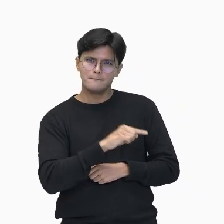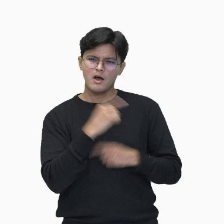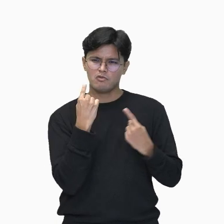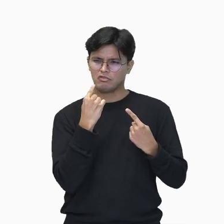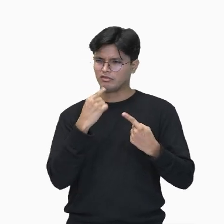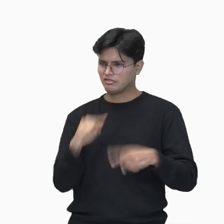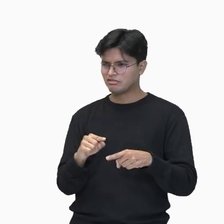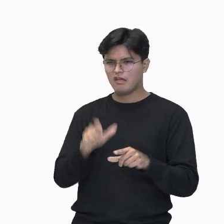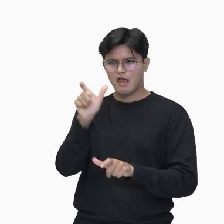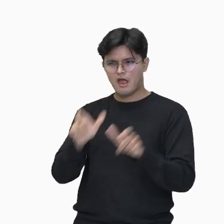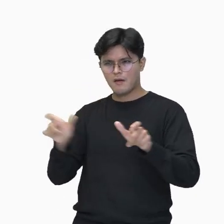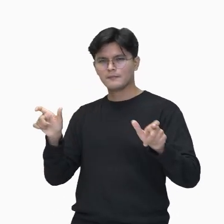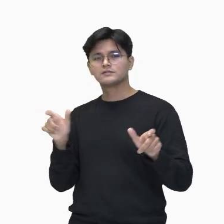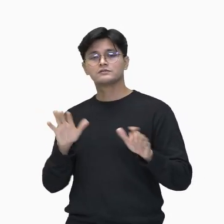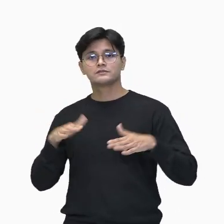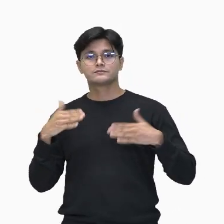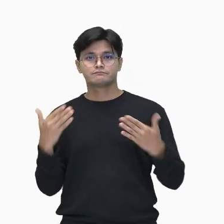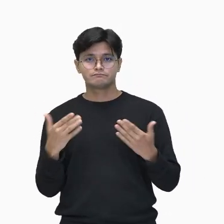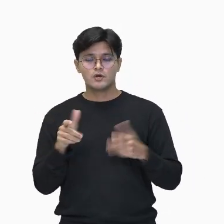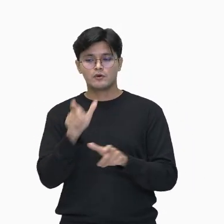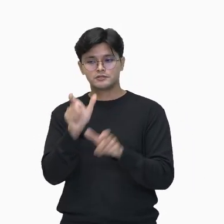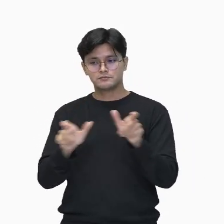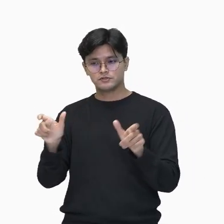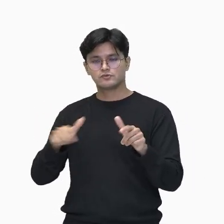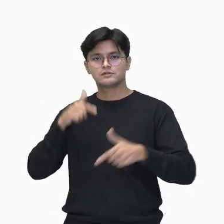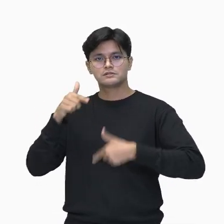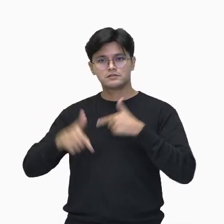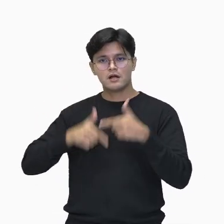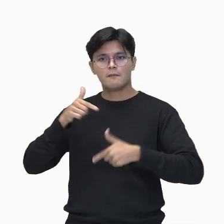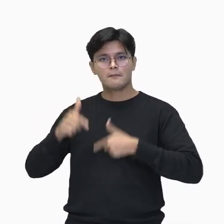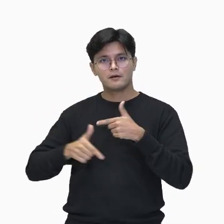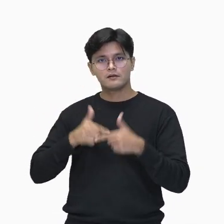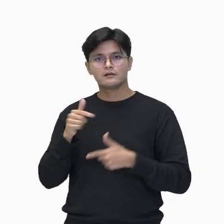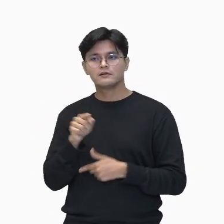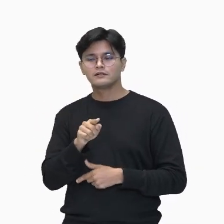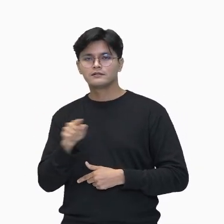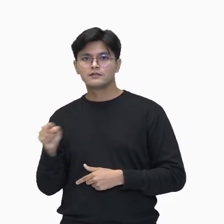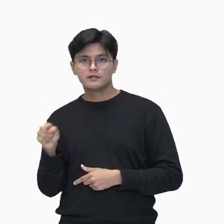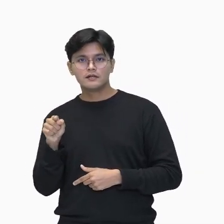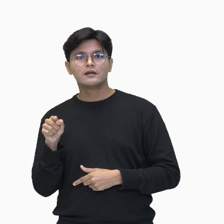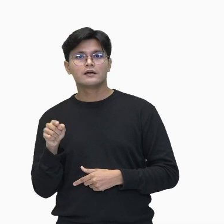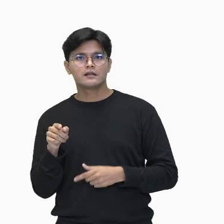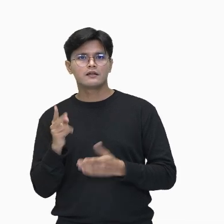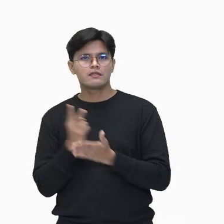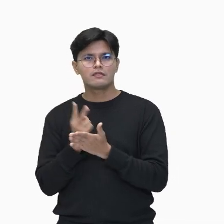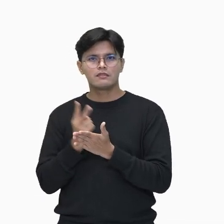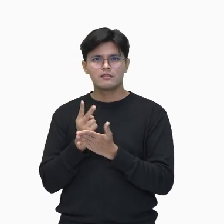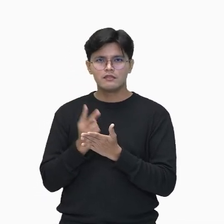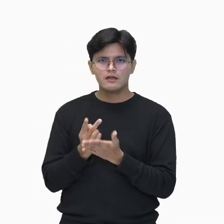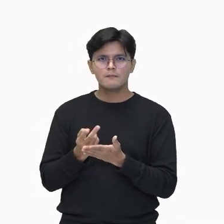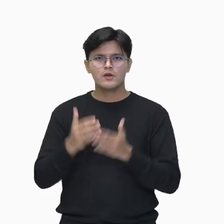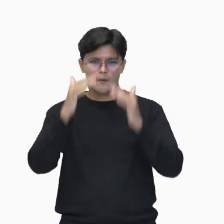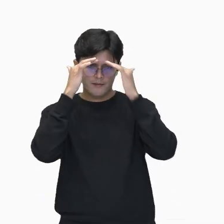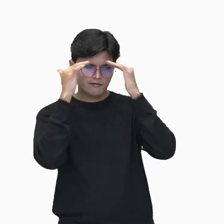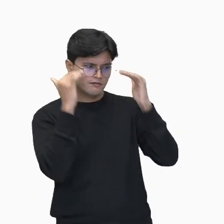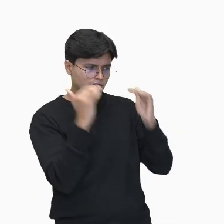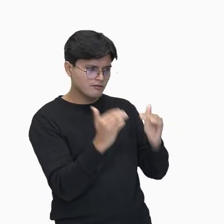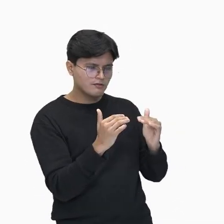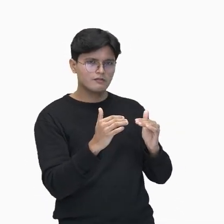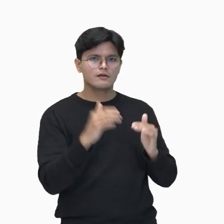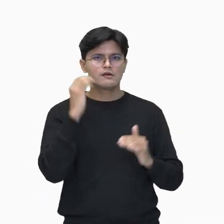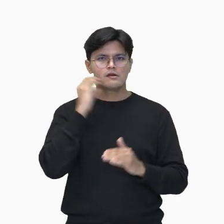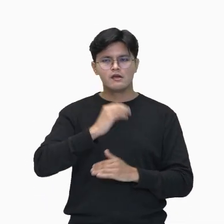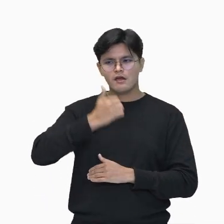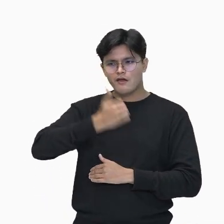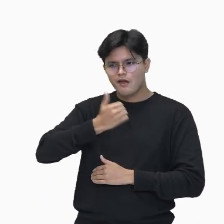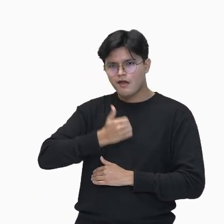então as pessoas que trabalhavam né que era seus ficava ali fazendo tudo que o rei queria é o rei dizendo